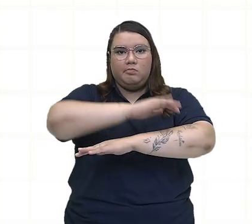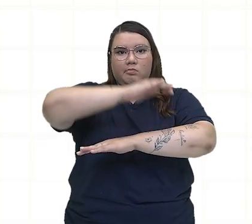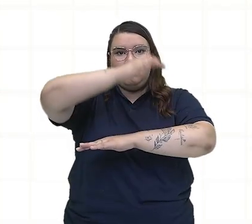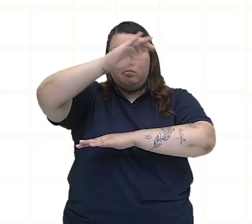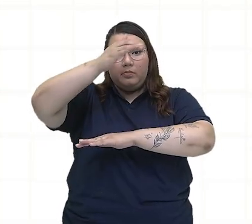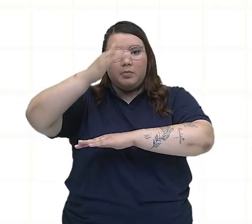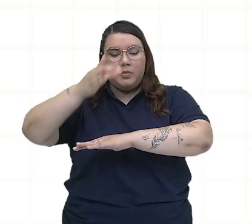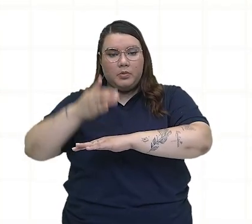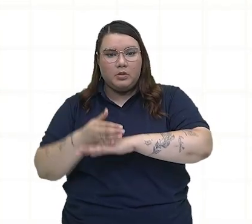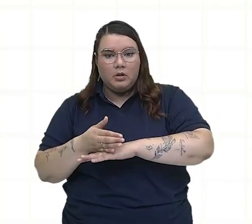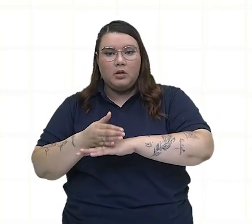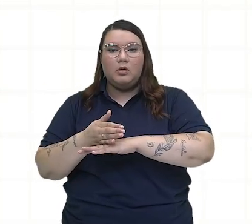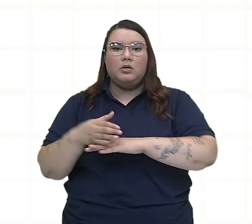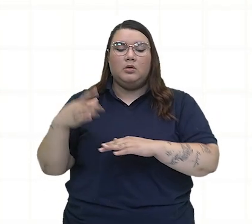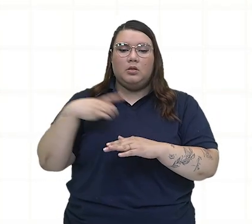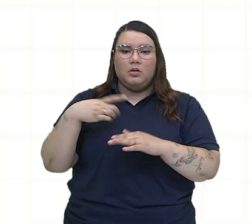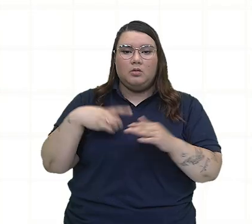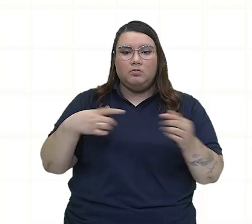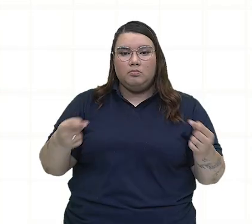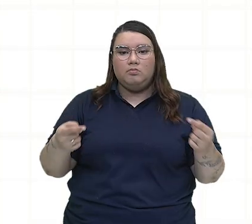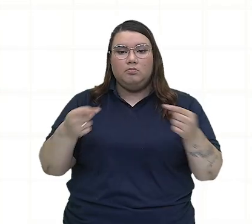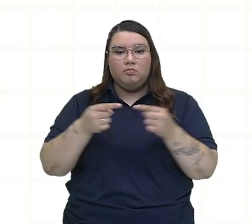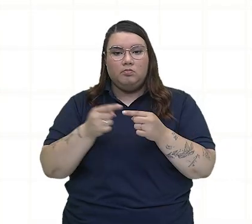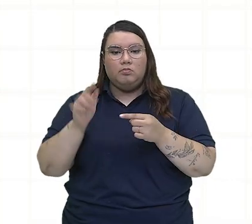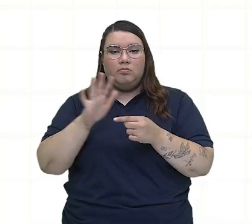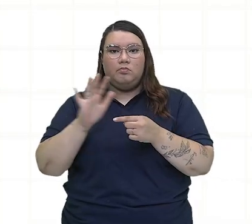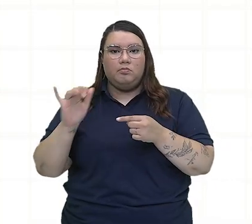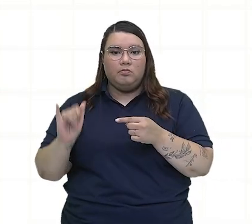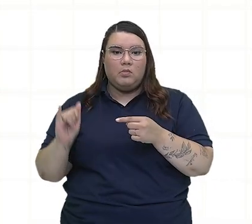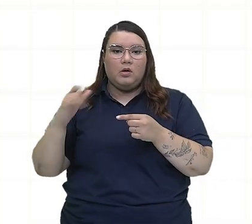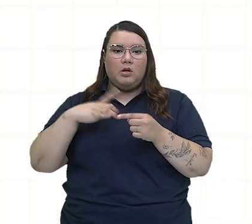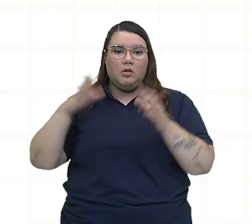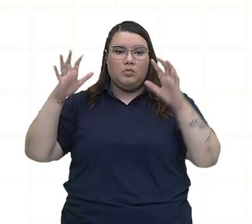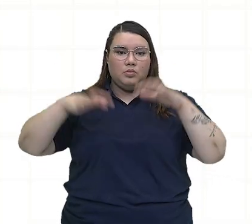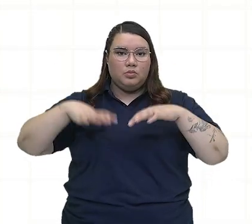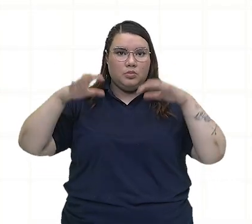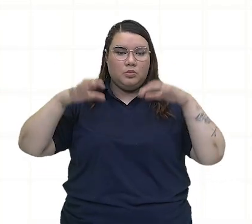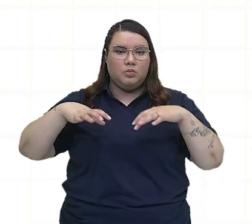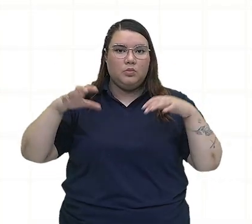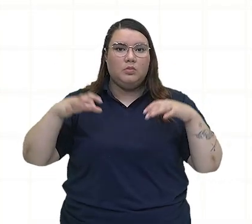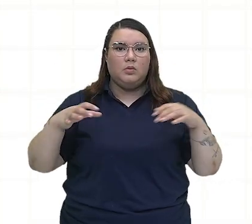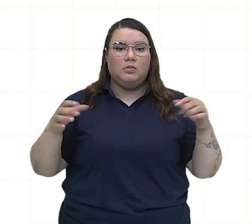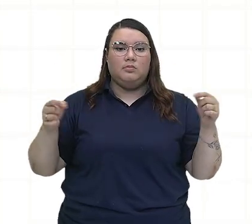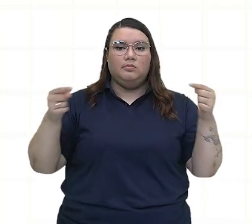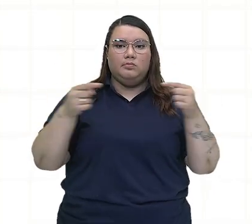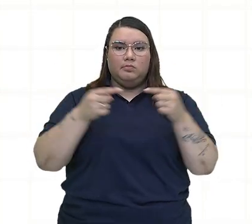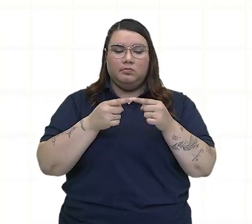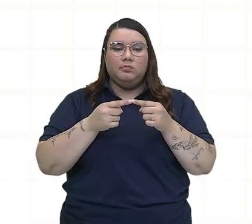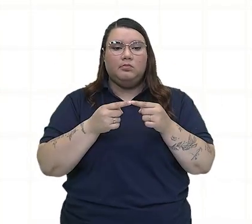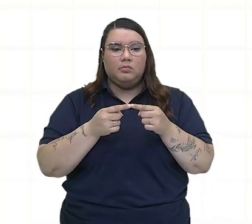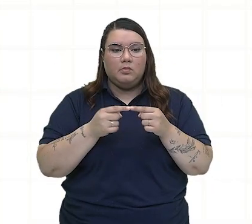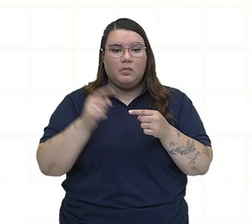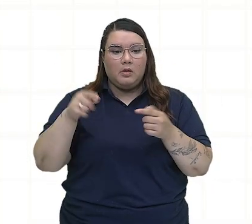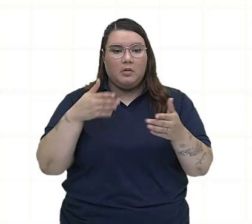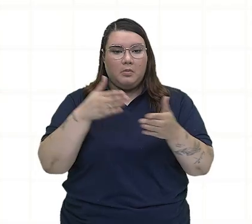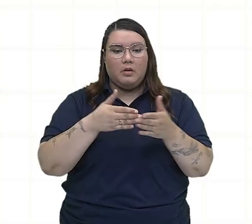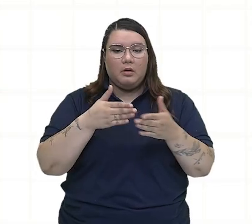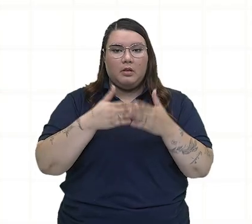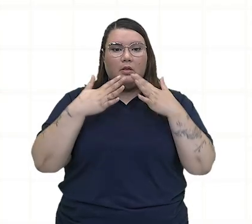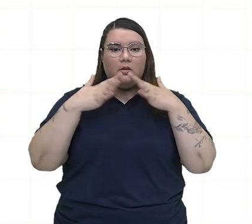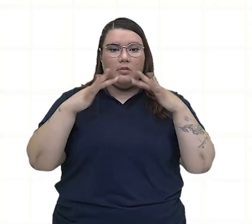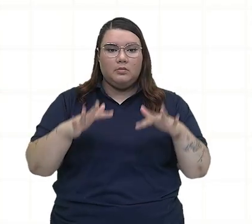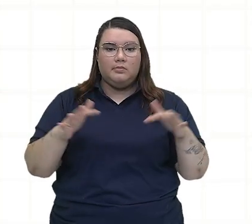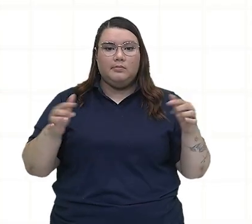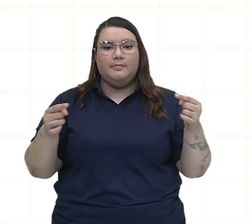relevo elevado, ela já vai precipitando, ela já vai caindo. Ao atravessar a montanha, que foi uma barreira natural, que